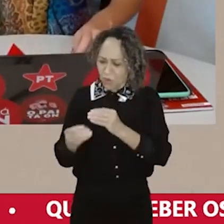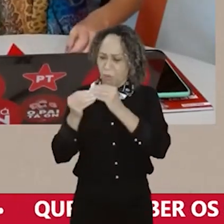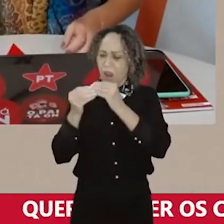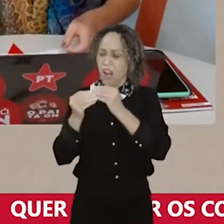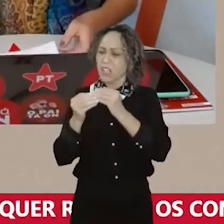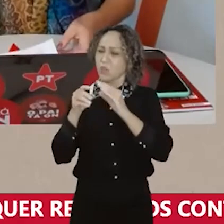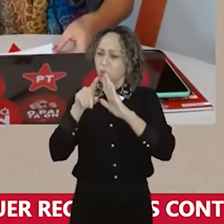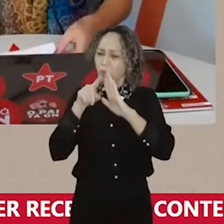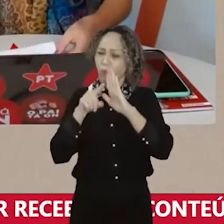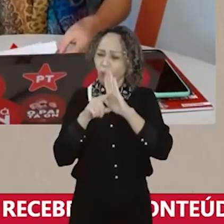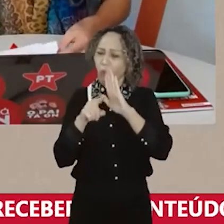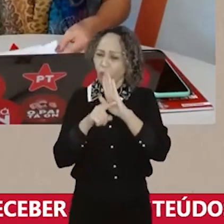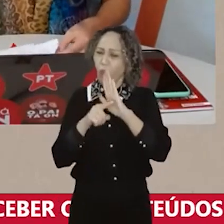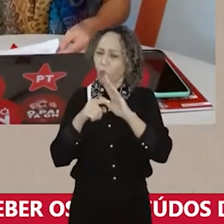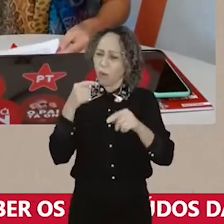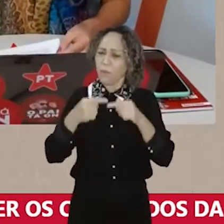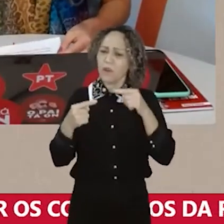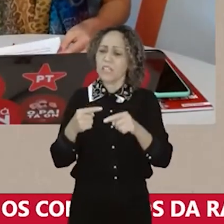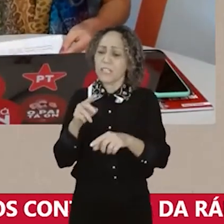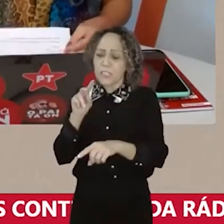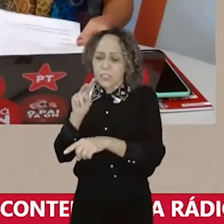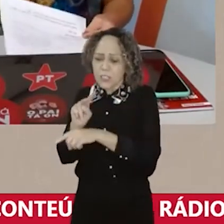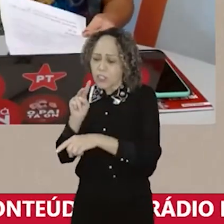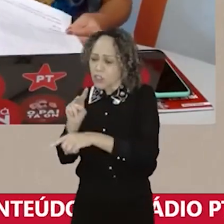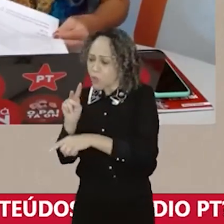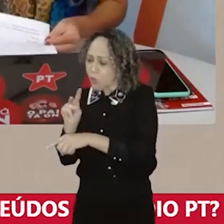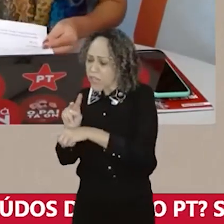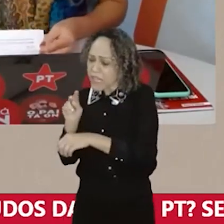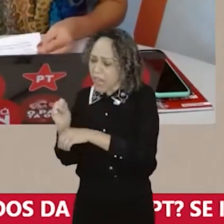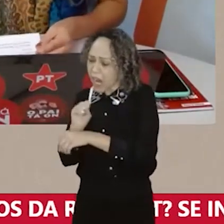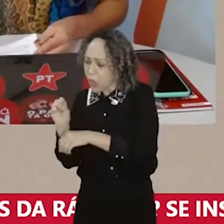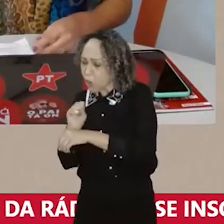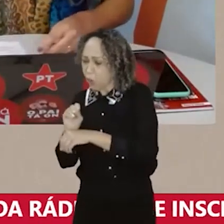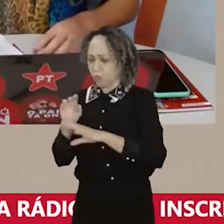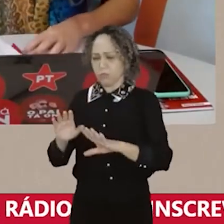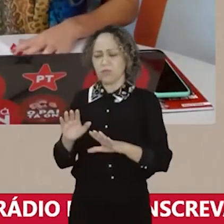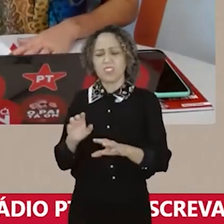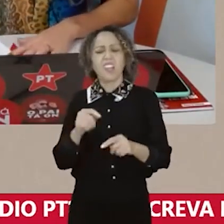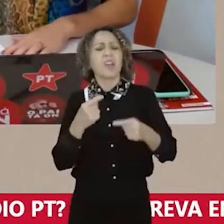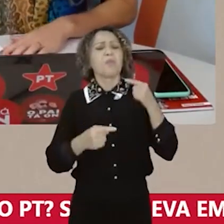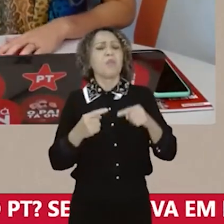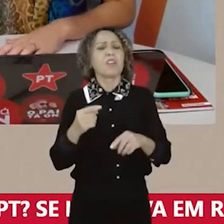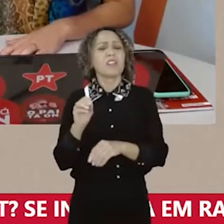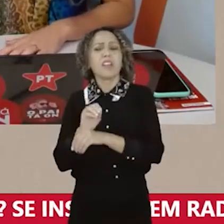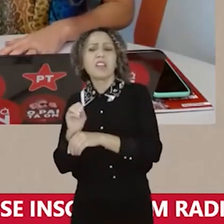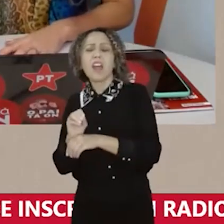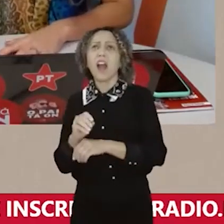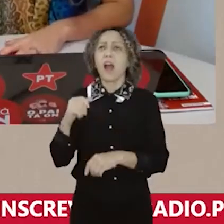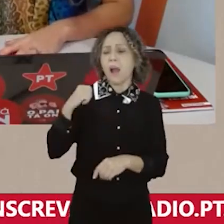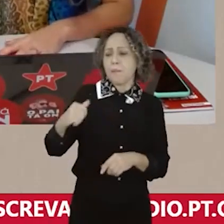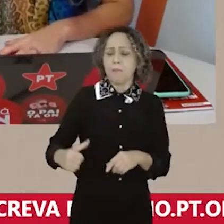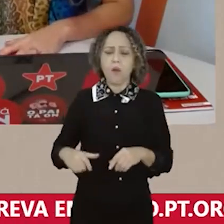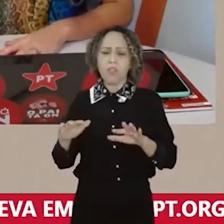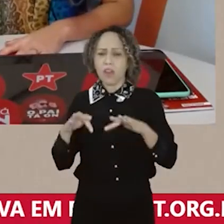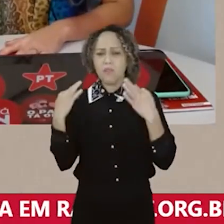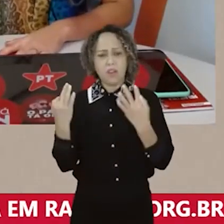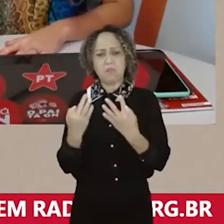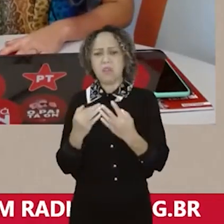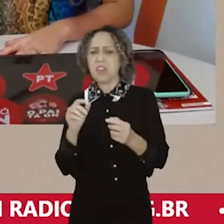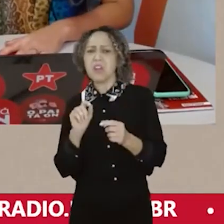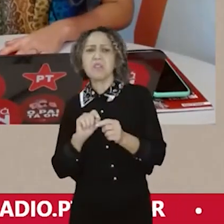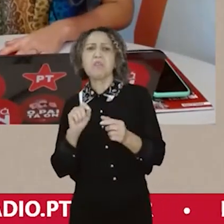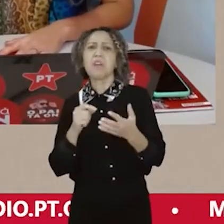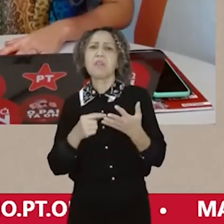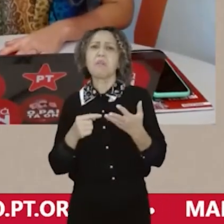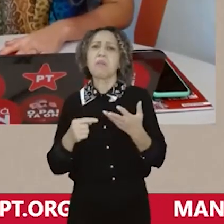né? Que não é dentro do Bolsa Família. A política de cuidados, não, porque senão as pessoas falam, o Bolsa Família não fez isso, o Bolsa